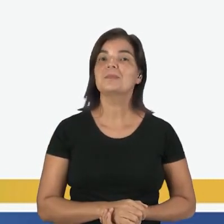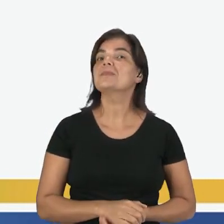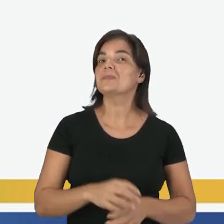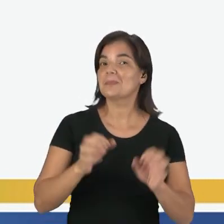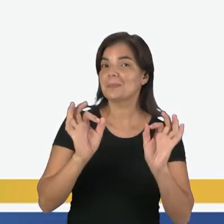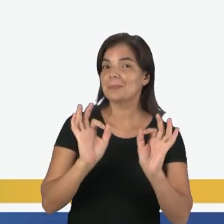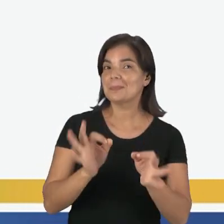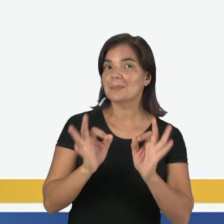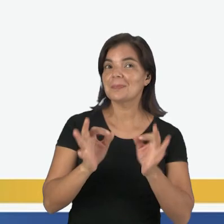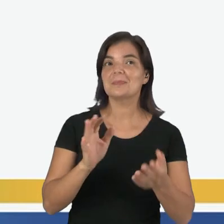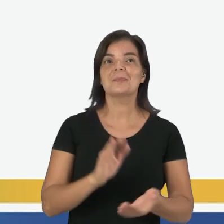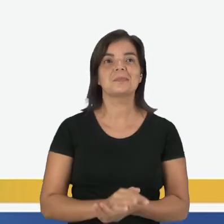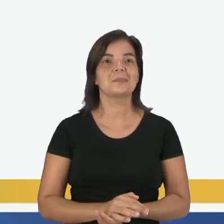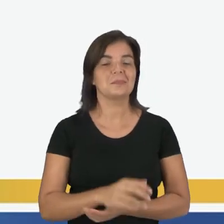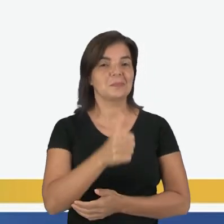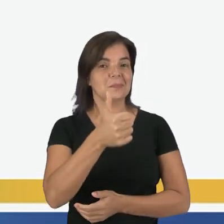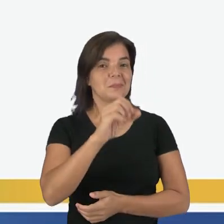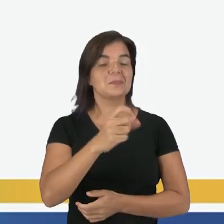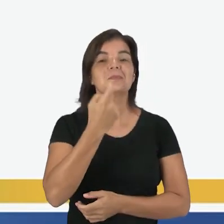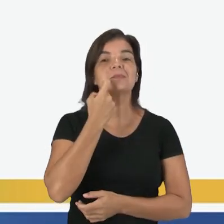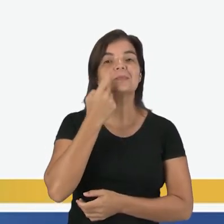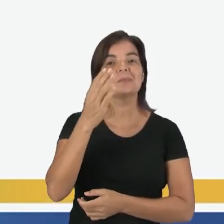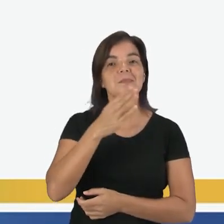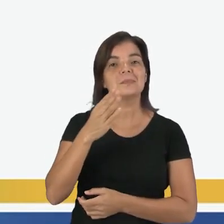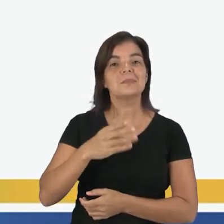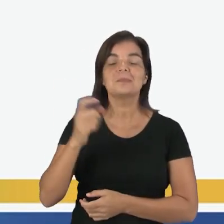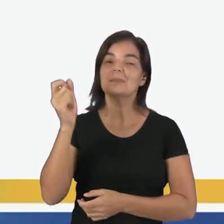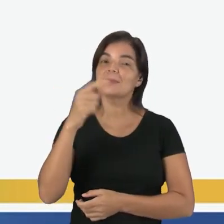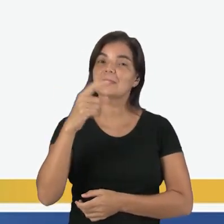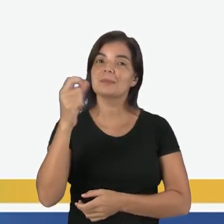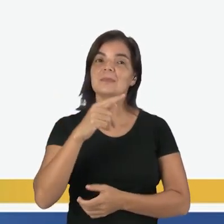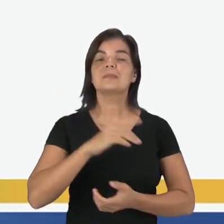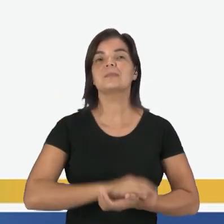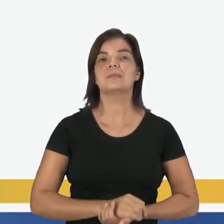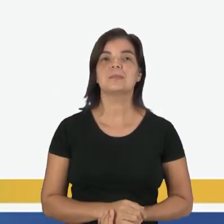Isso mesmo, 10 peixes azuis.